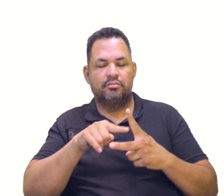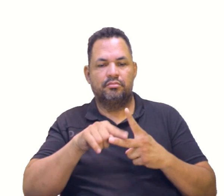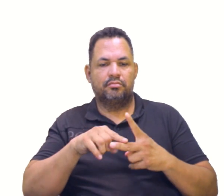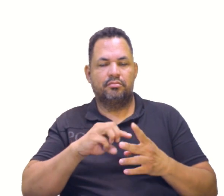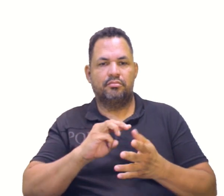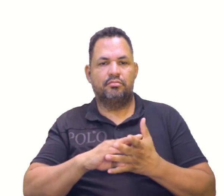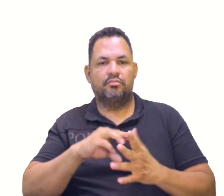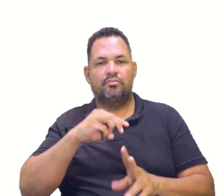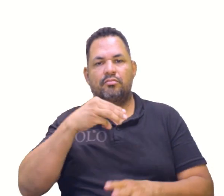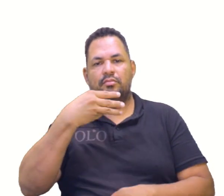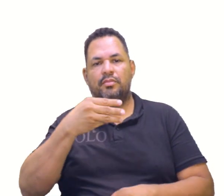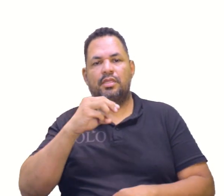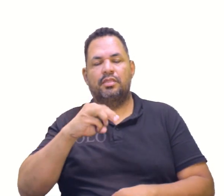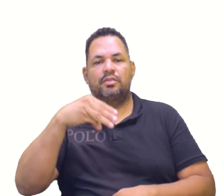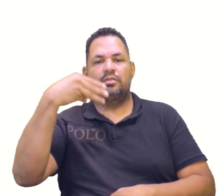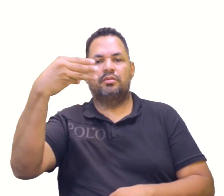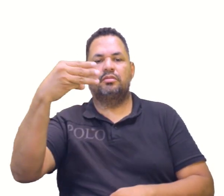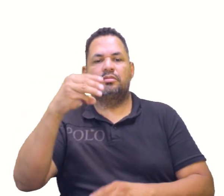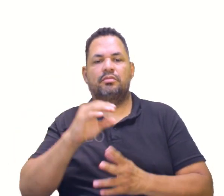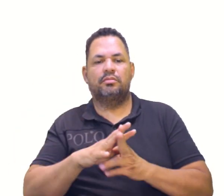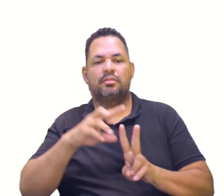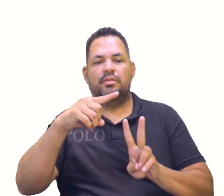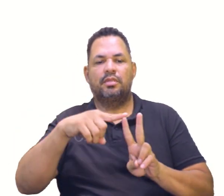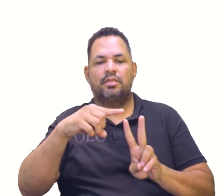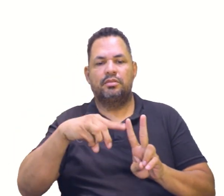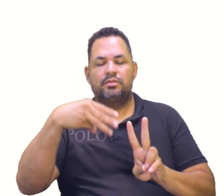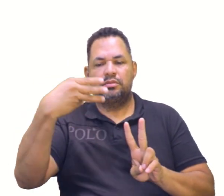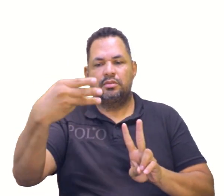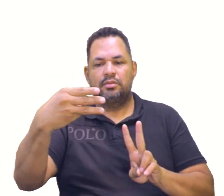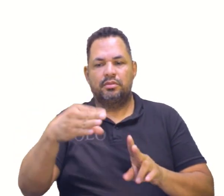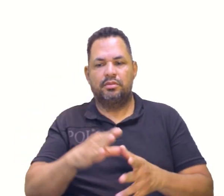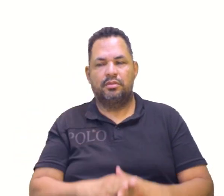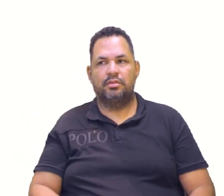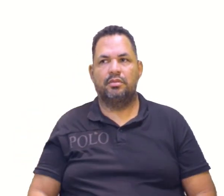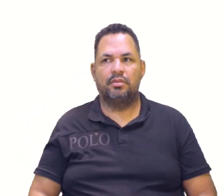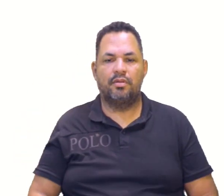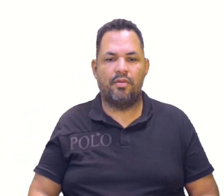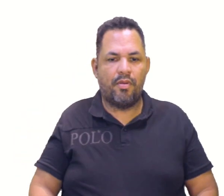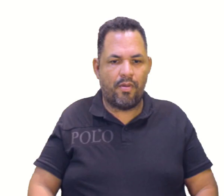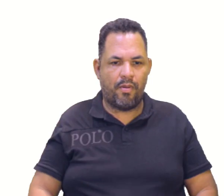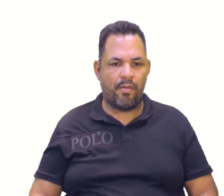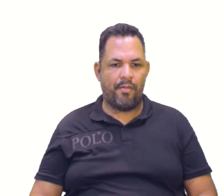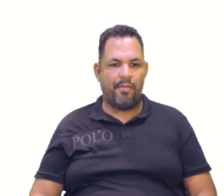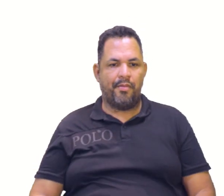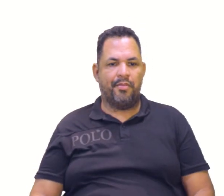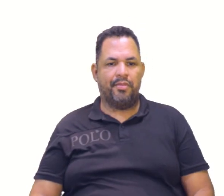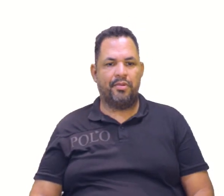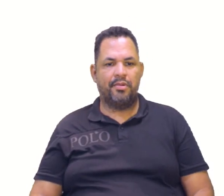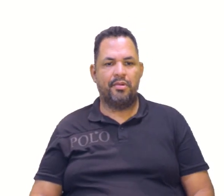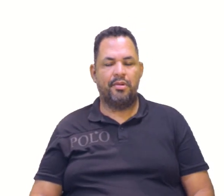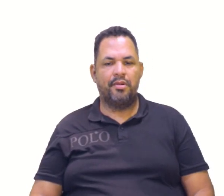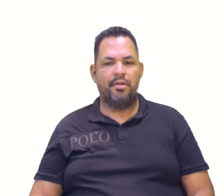sobre 3, 1 e raiz de 3. Só tem um 1 ali.